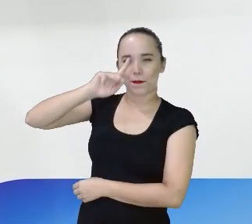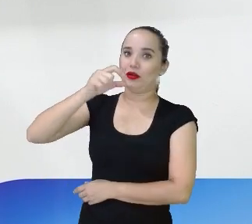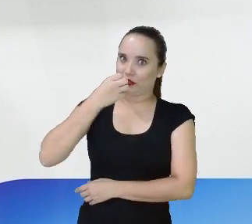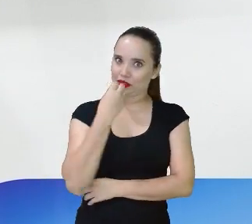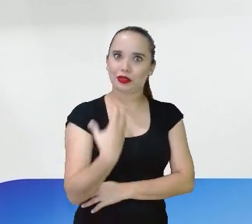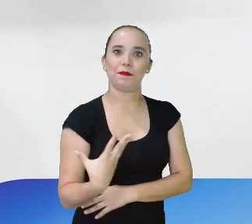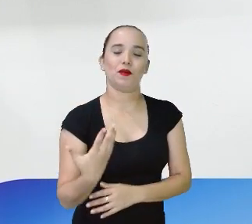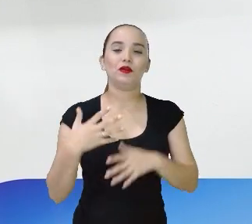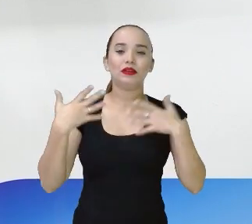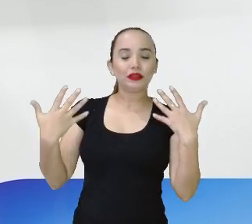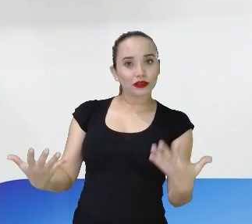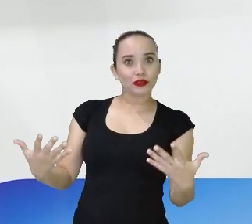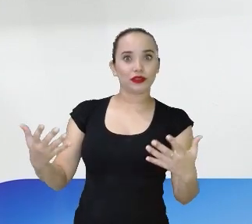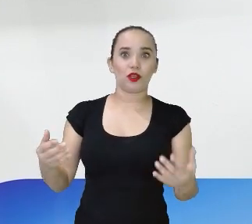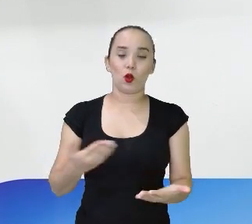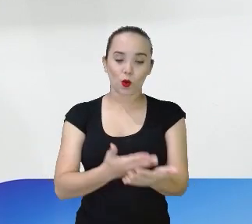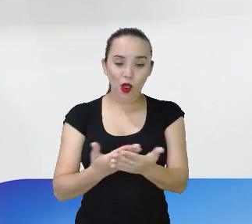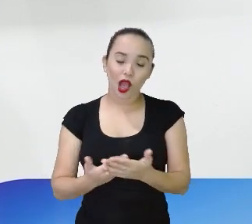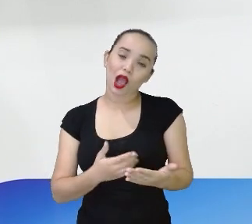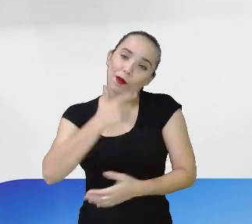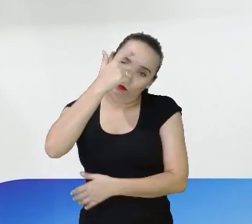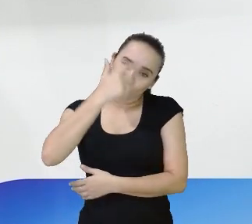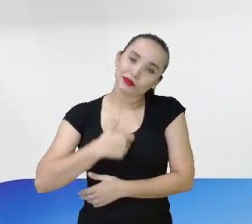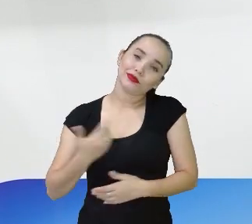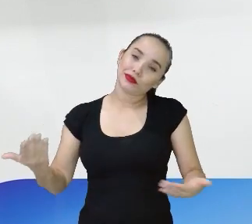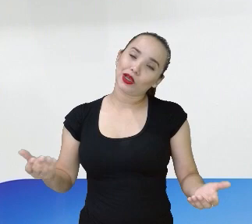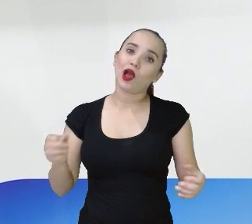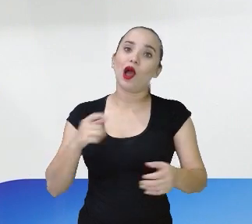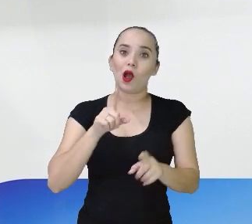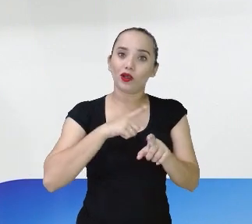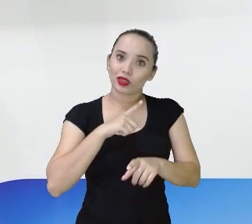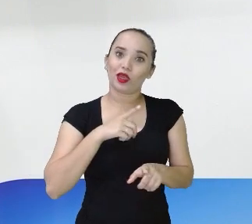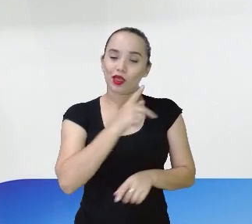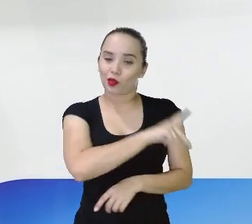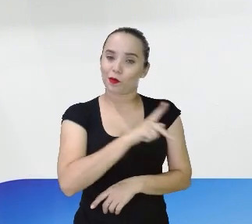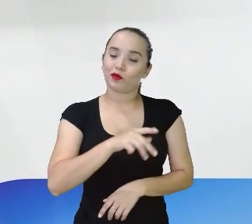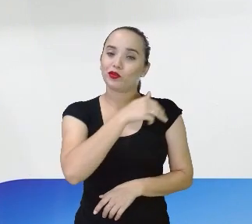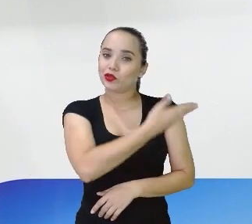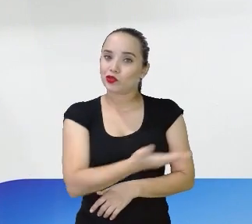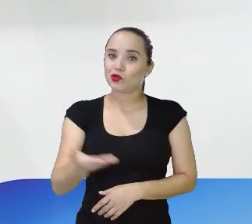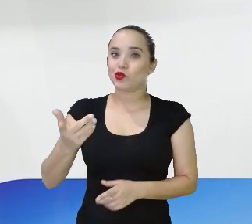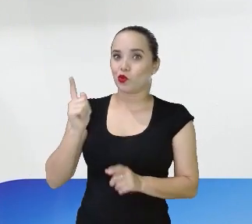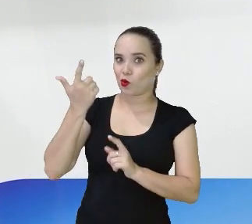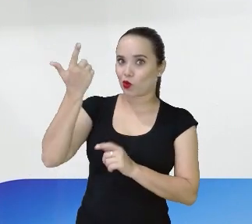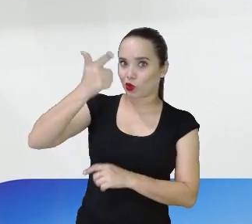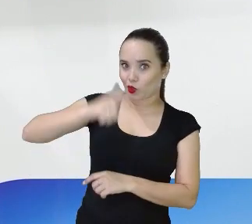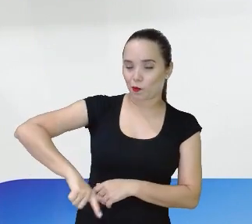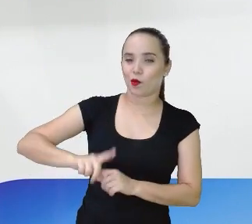bom. Gente, aula da professora Márcia em seguida. Eu deixo aqui um abraço